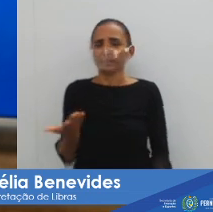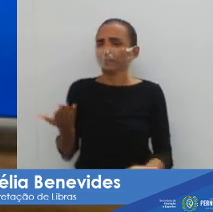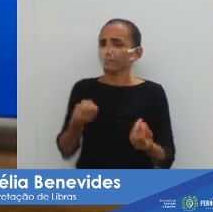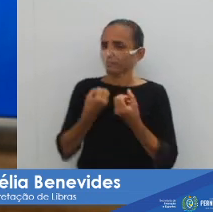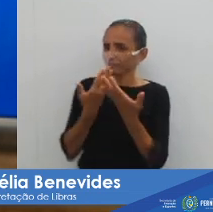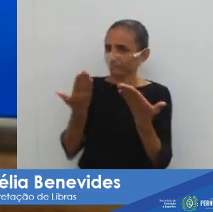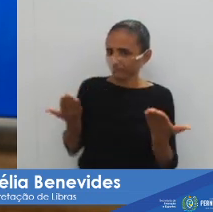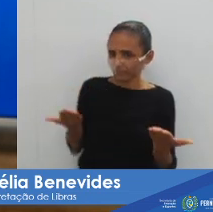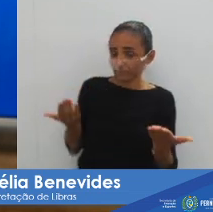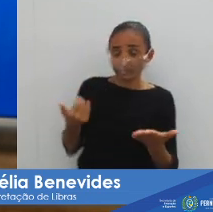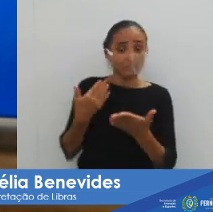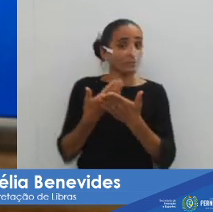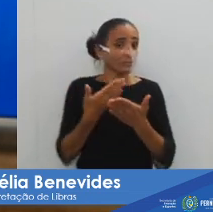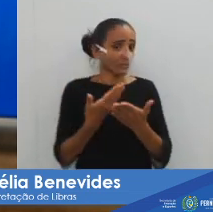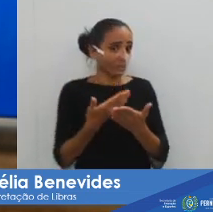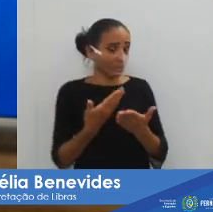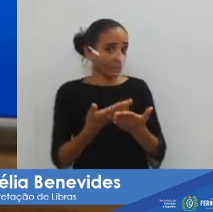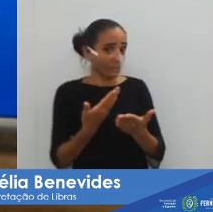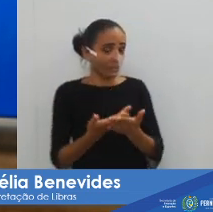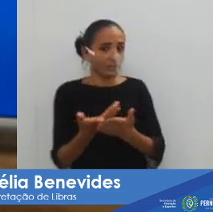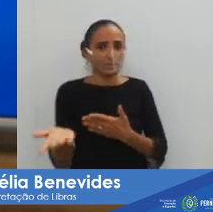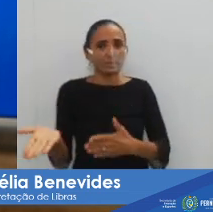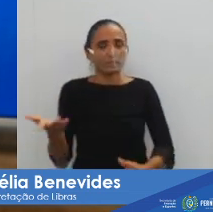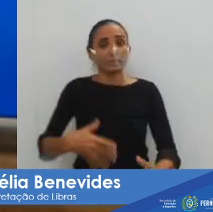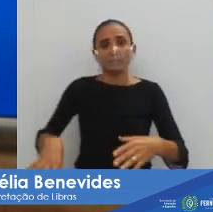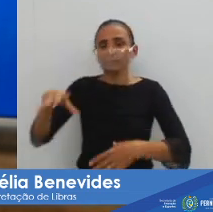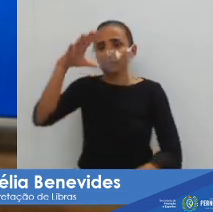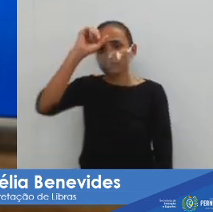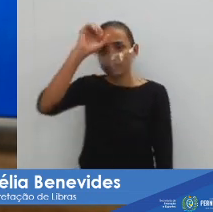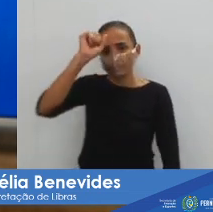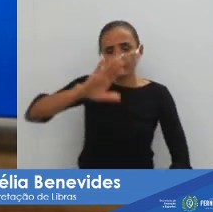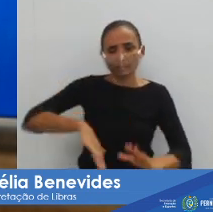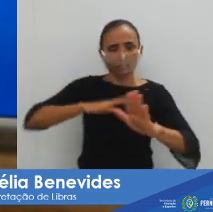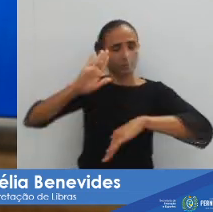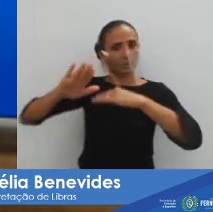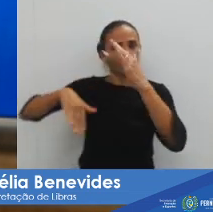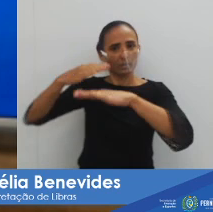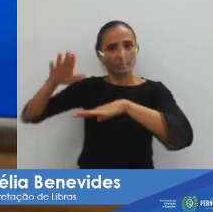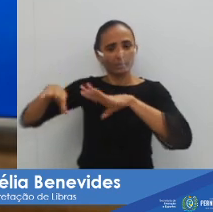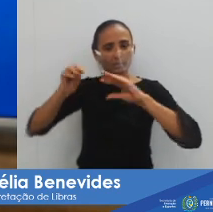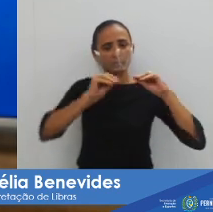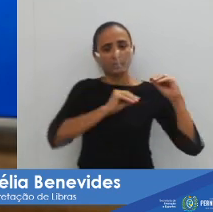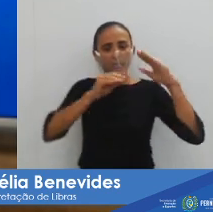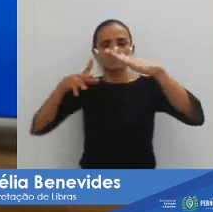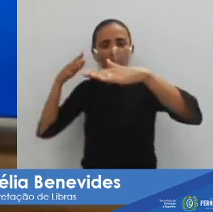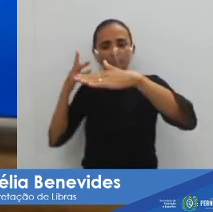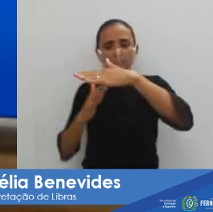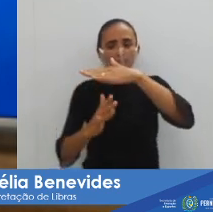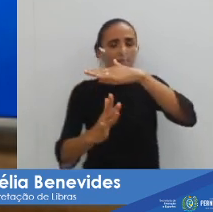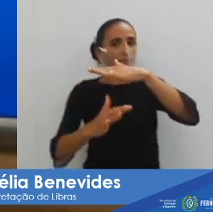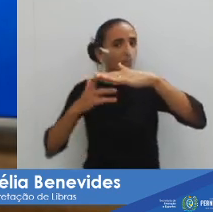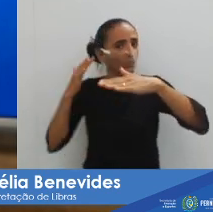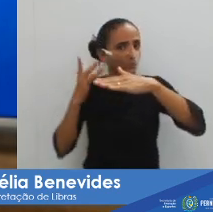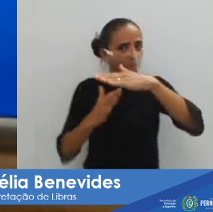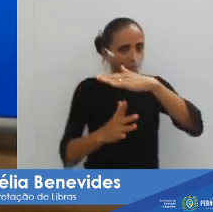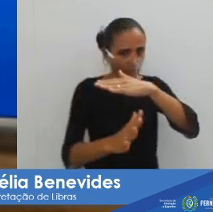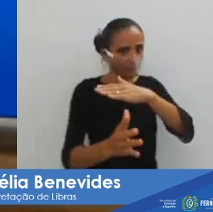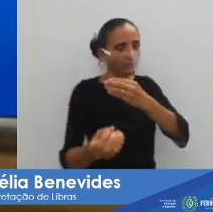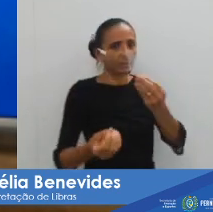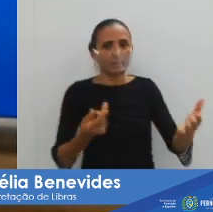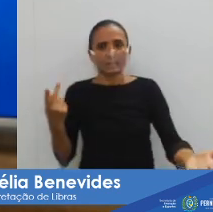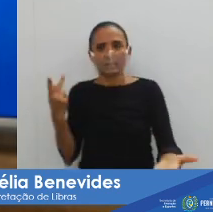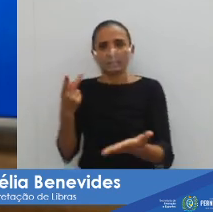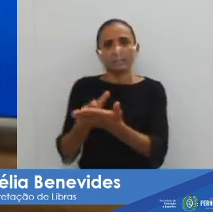fundamental. Então, na nossa aula, a gente vai conhecer mais essa questão dos processos migratórios, dos diversos movimentos que fazem com